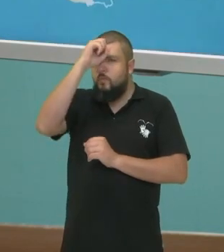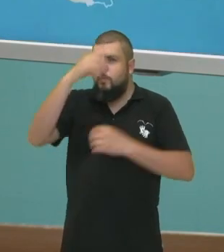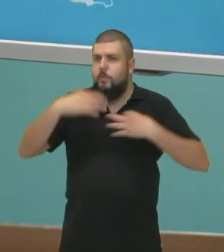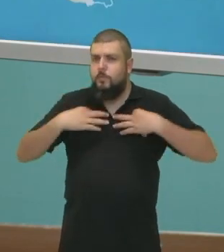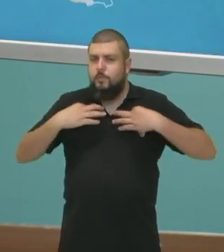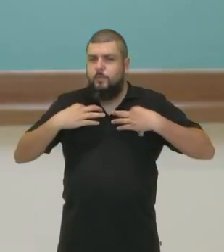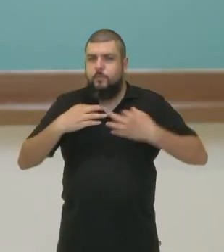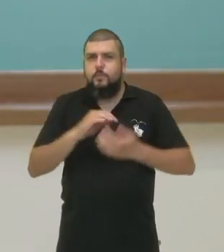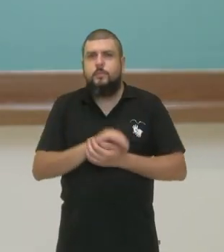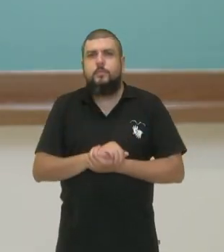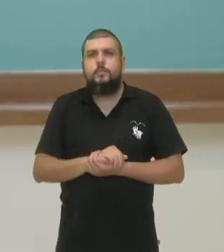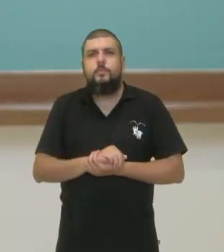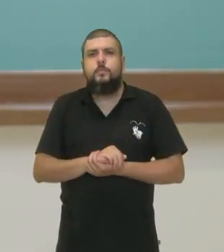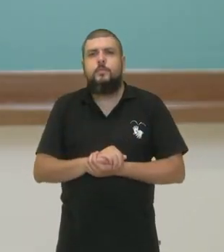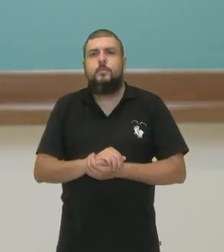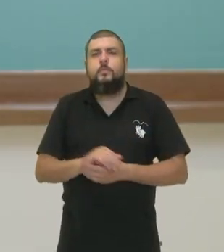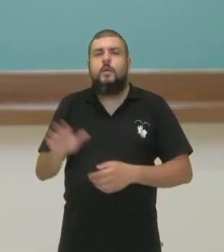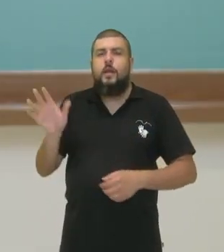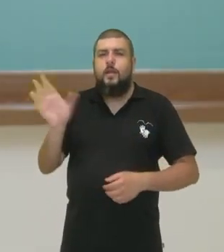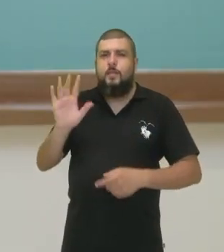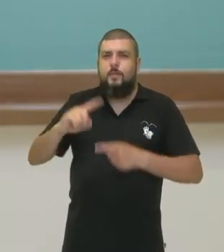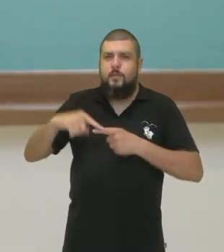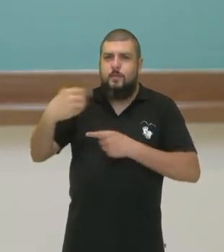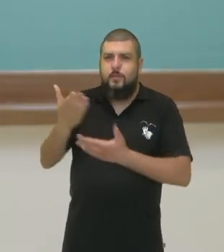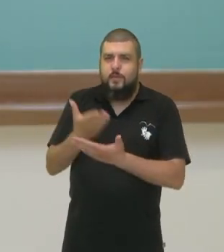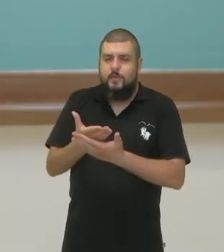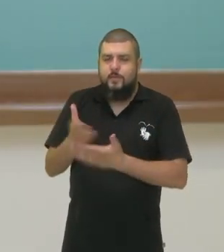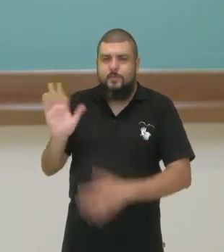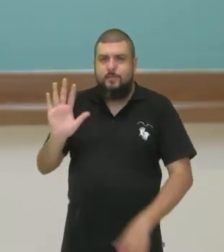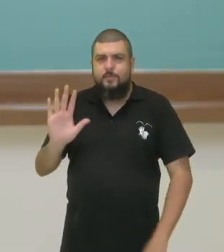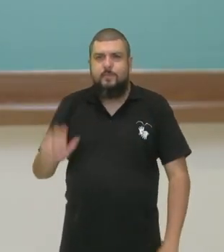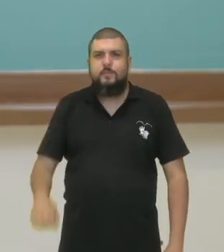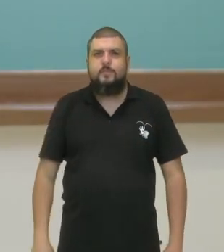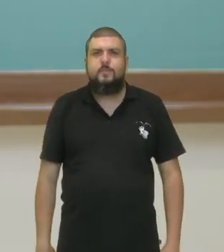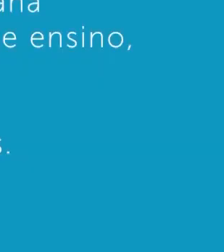Tranquilo? Muy bien. Hasta la próxima clase. Tchau.